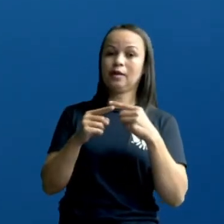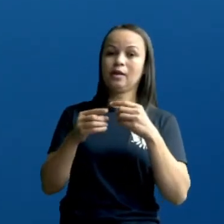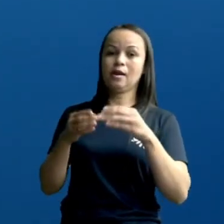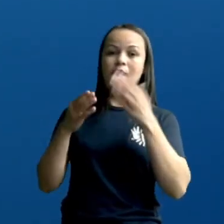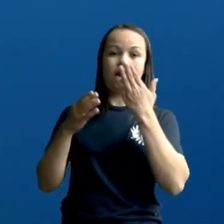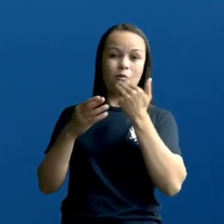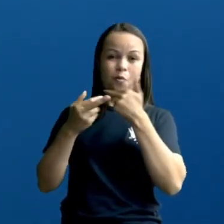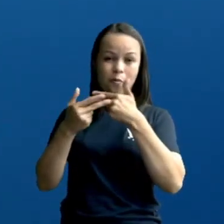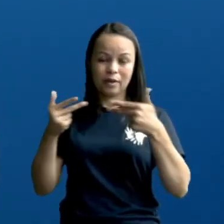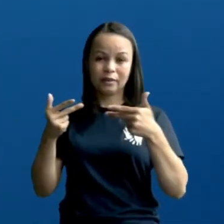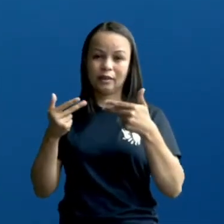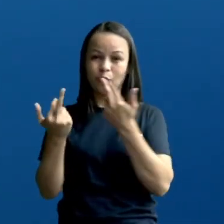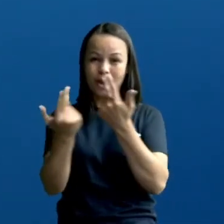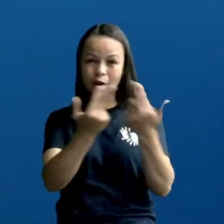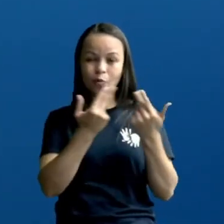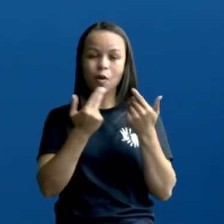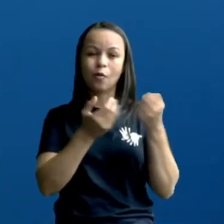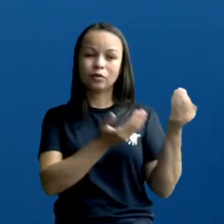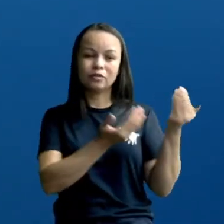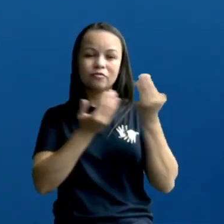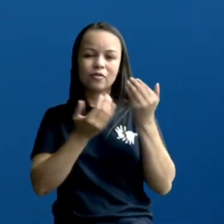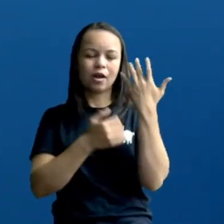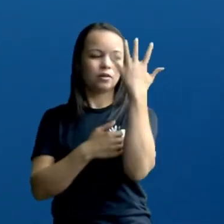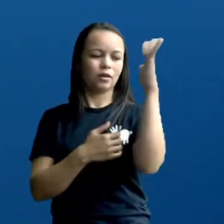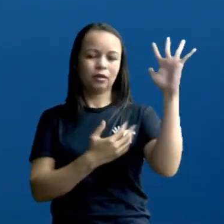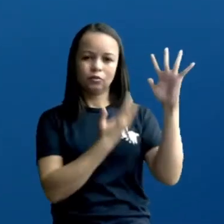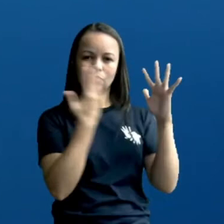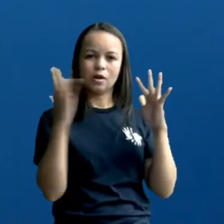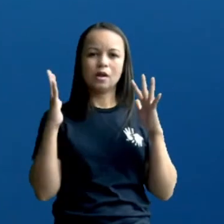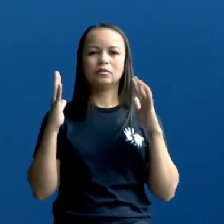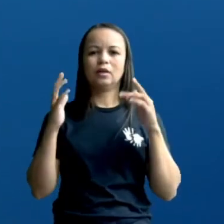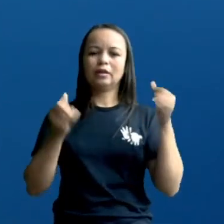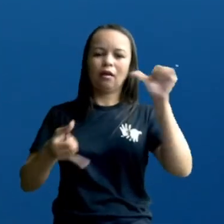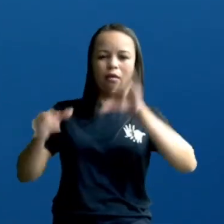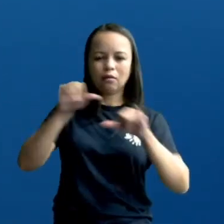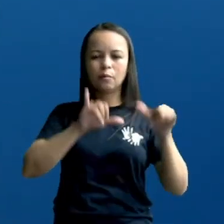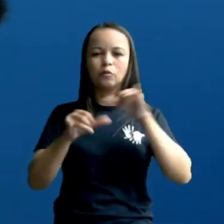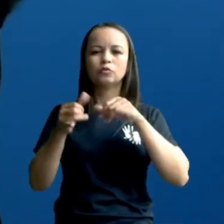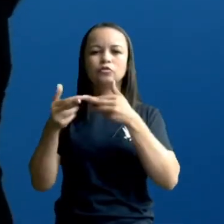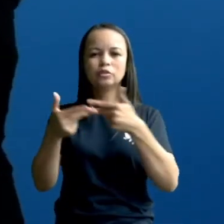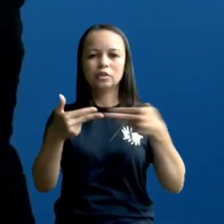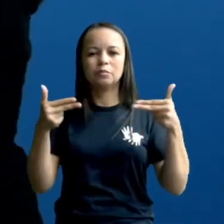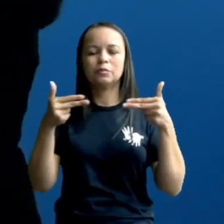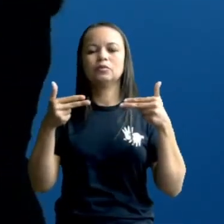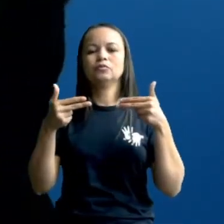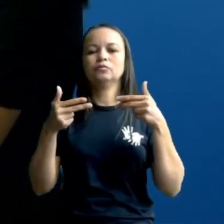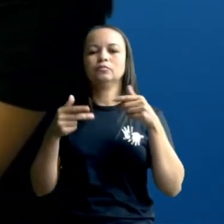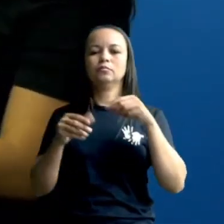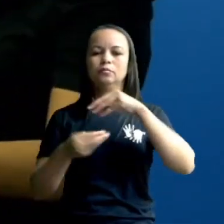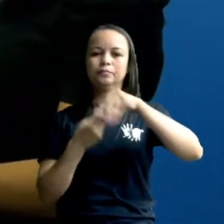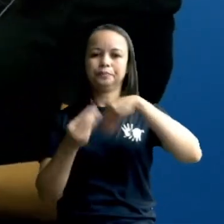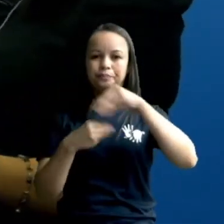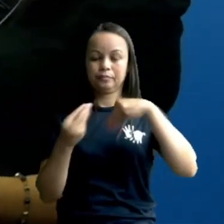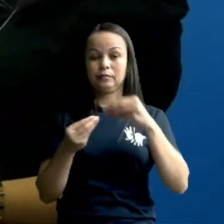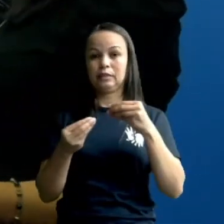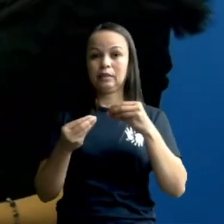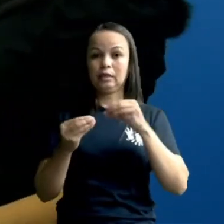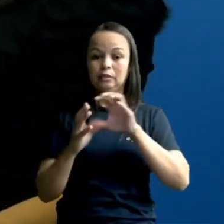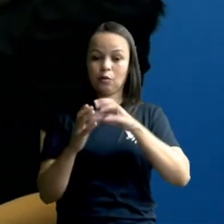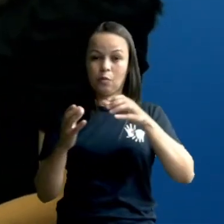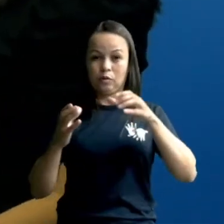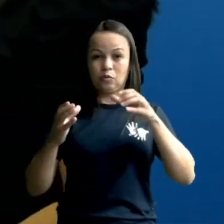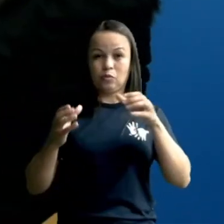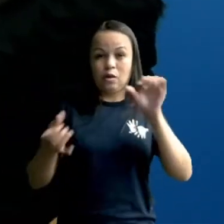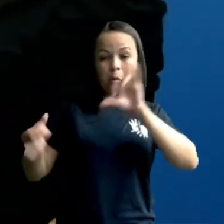não é do jeitinho que vem da natureza. Ele tem vários produtos químicos ali misturados. Então ele já abarrotou de